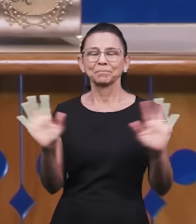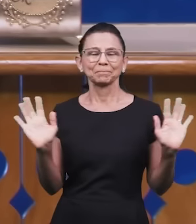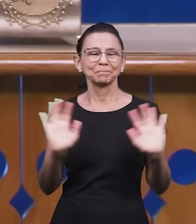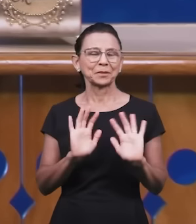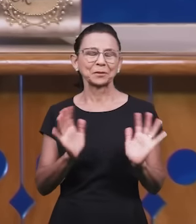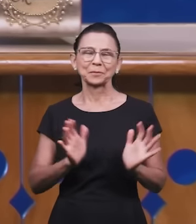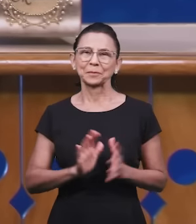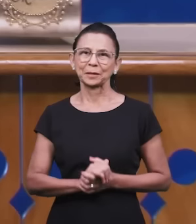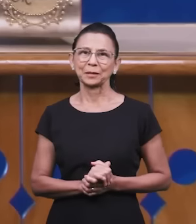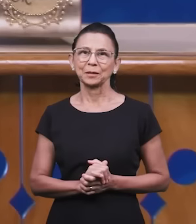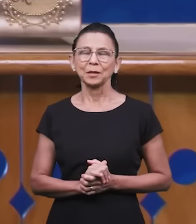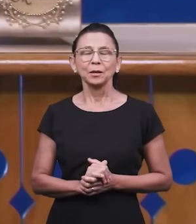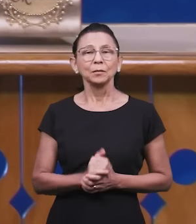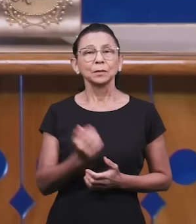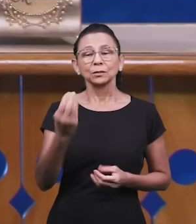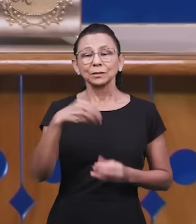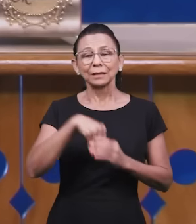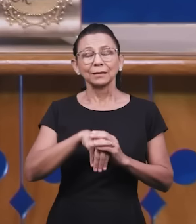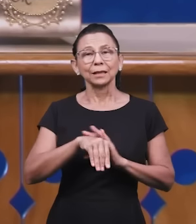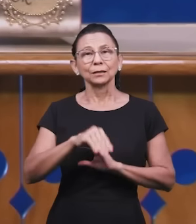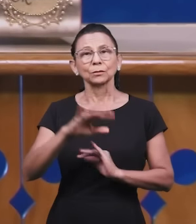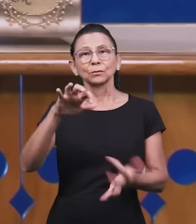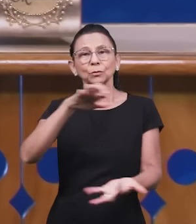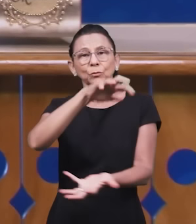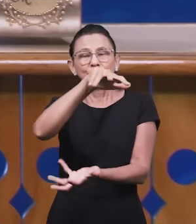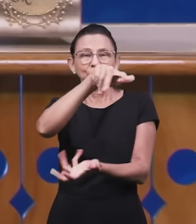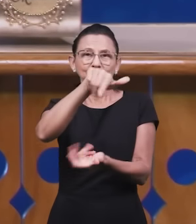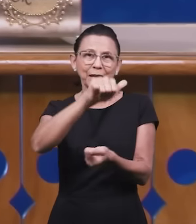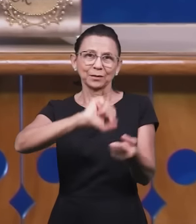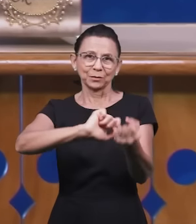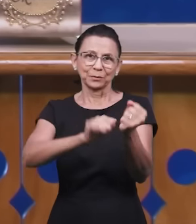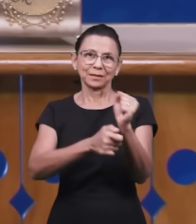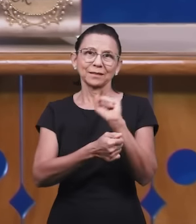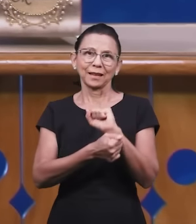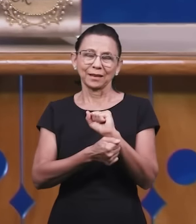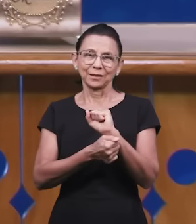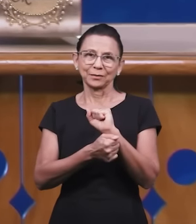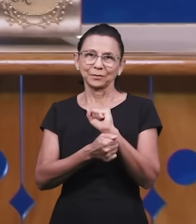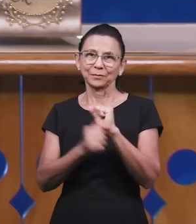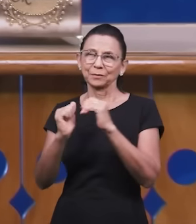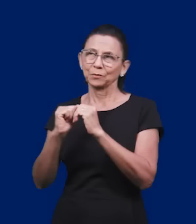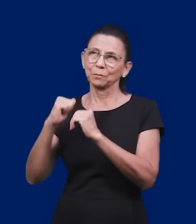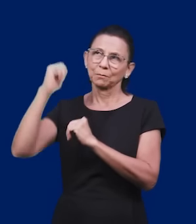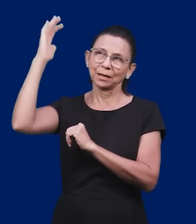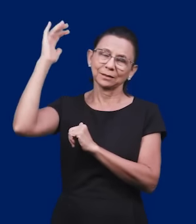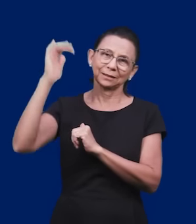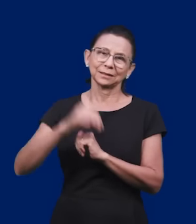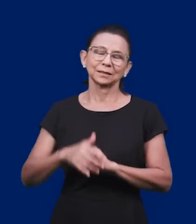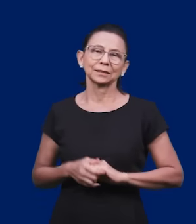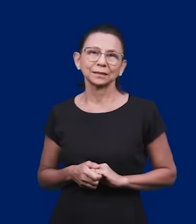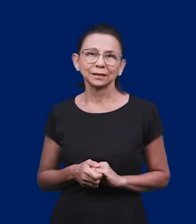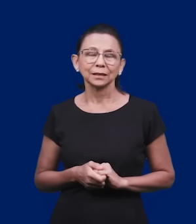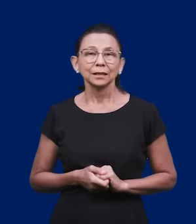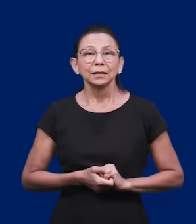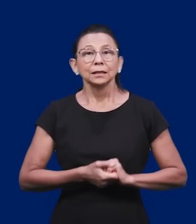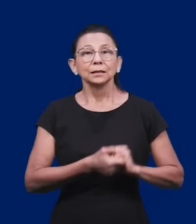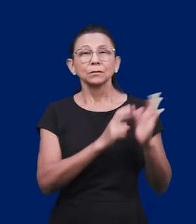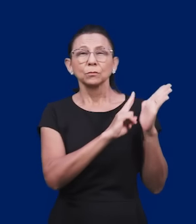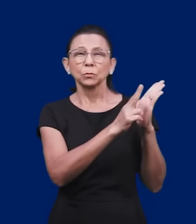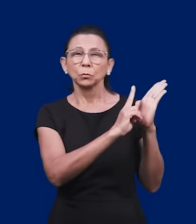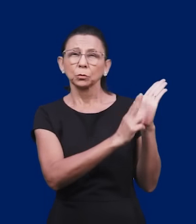está na obra criadora, não está no universo. O mistério da vida está além. Então nós vemos aqui